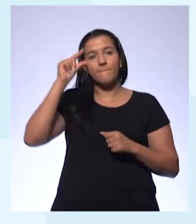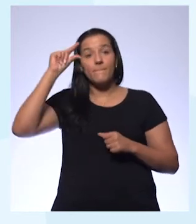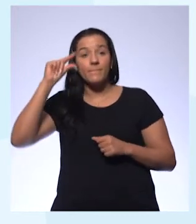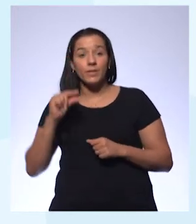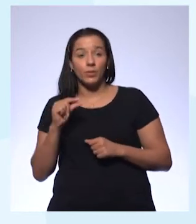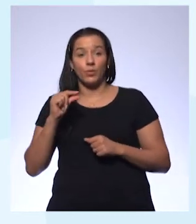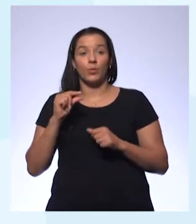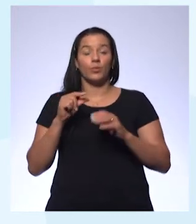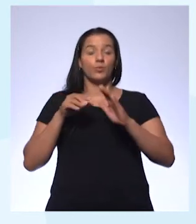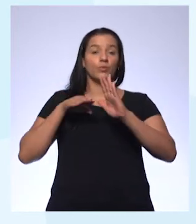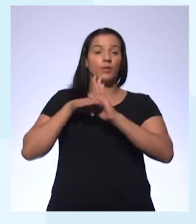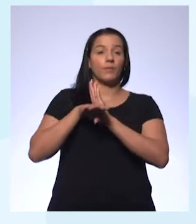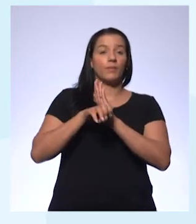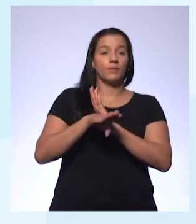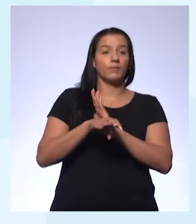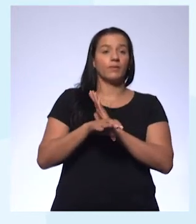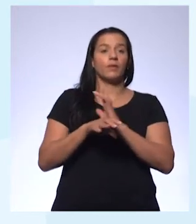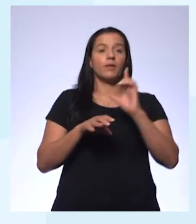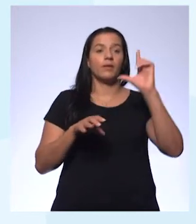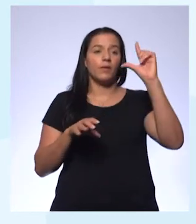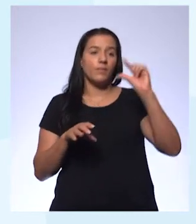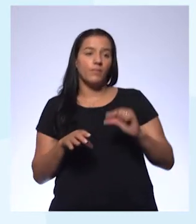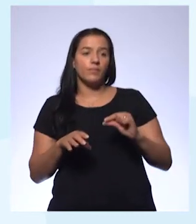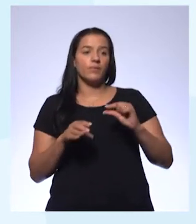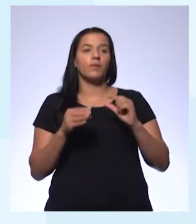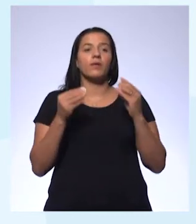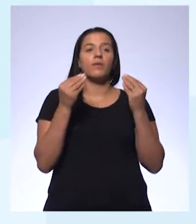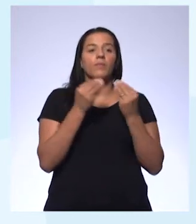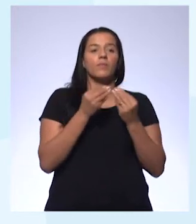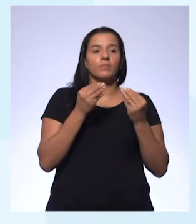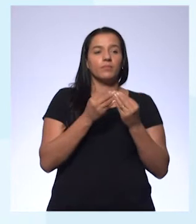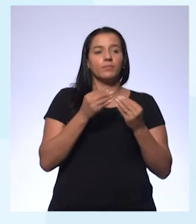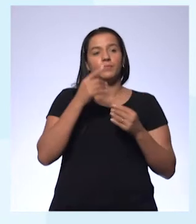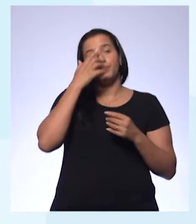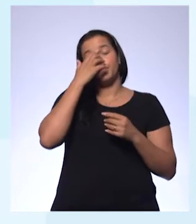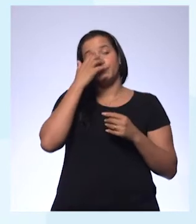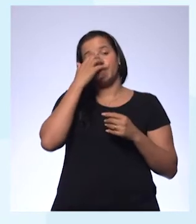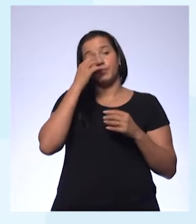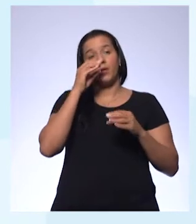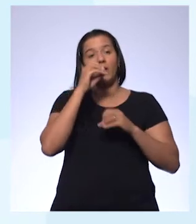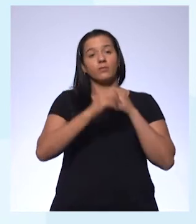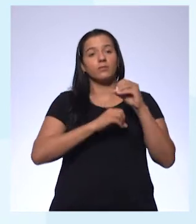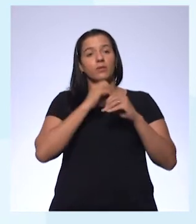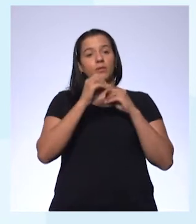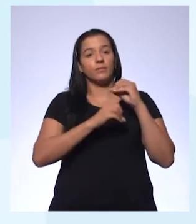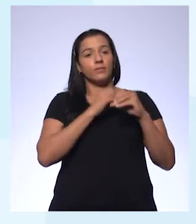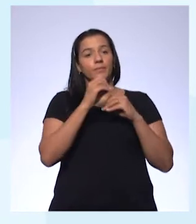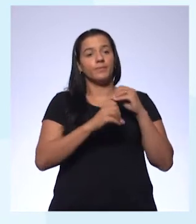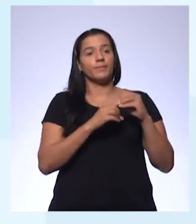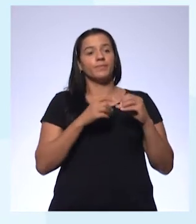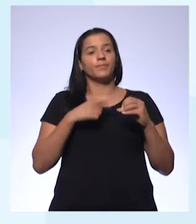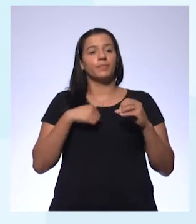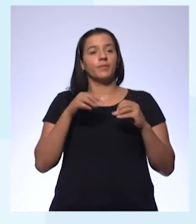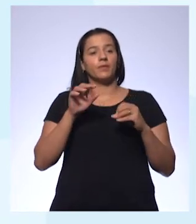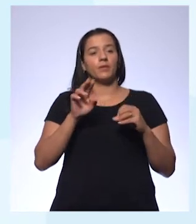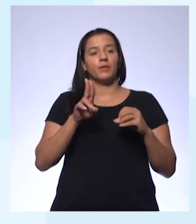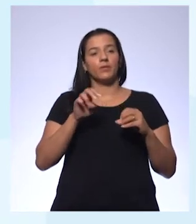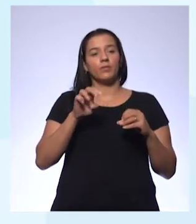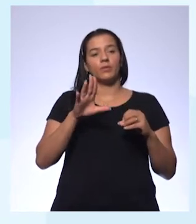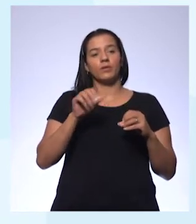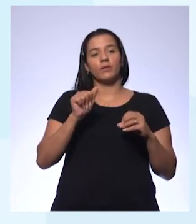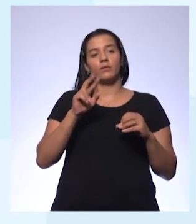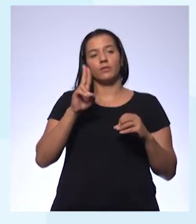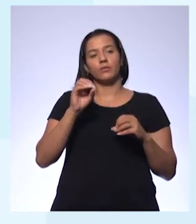a bactéria é muito menor do que uma célula eucarionte. O protozoário, ele está sendo representado pela célula eucarionte.